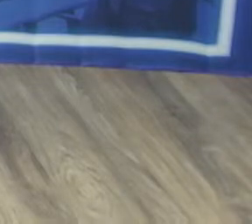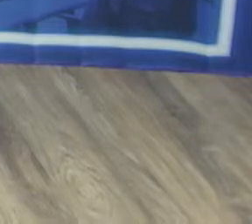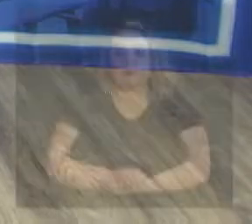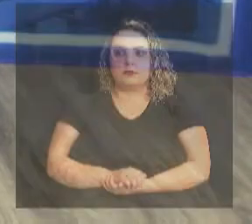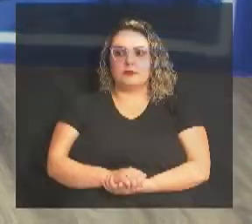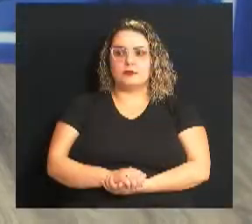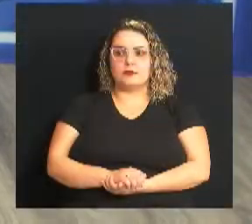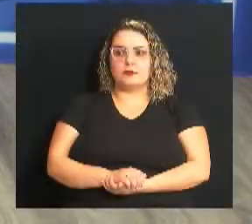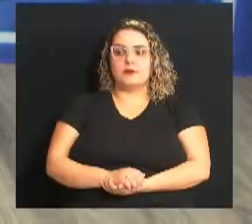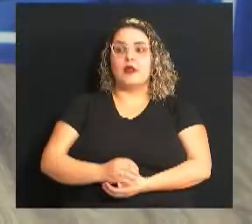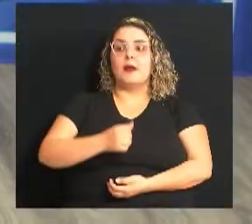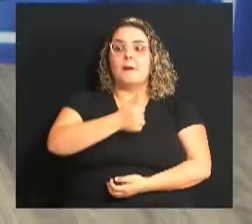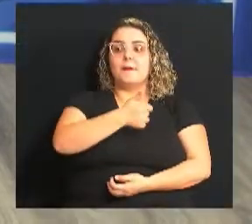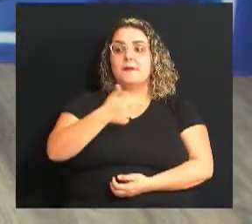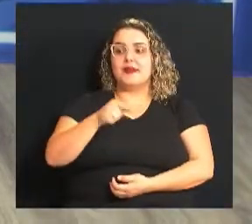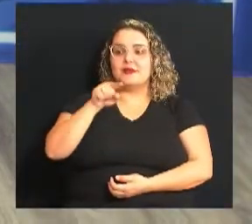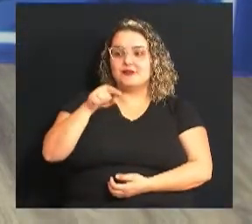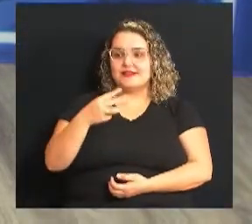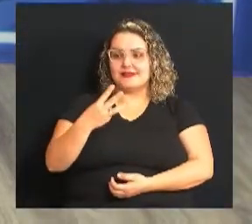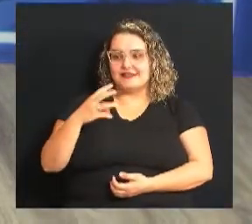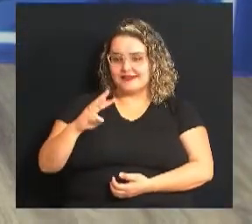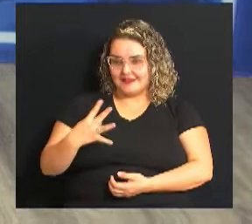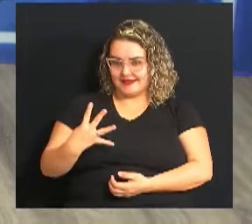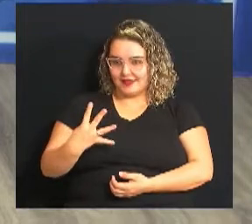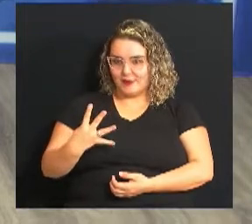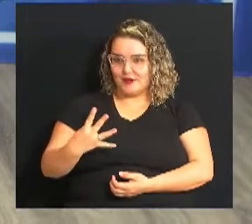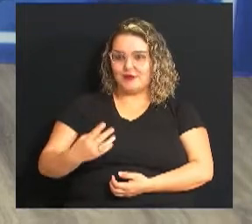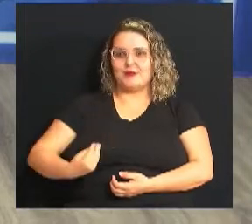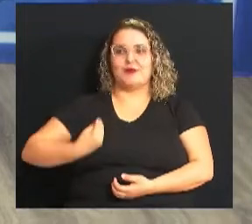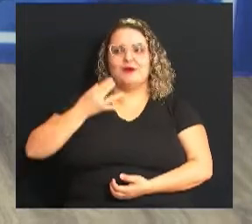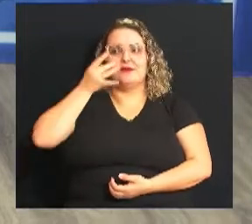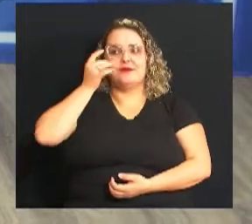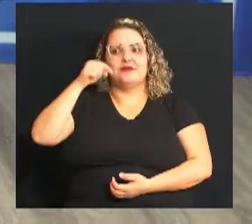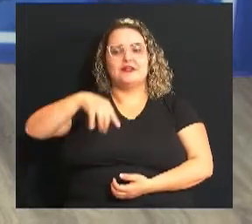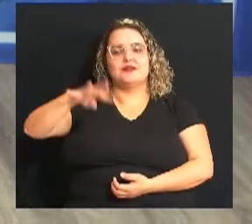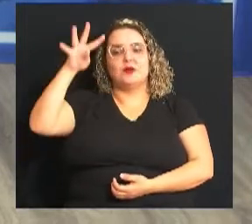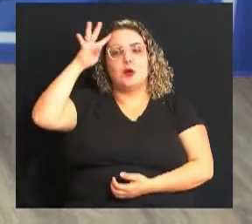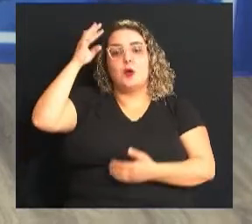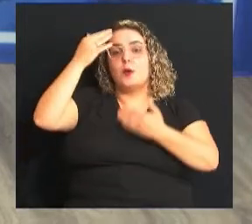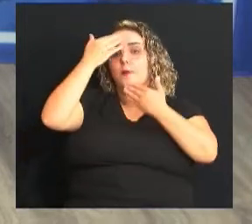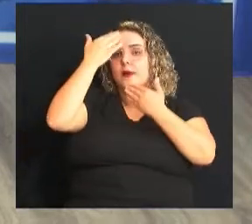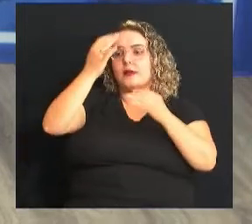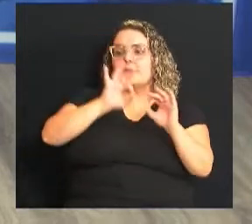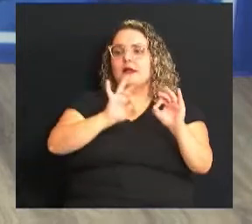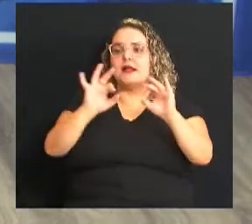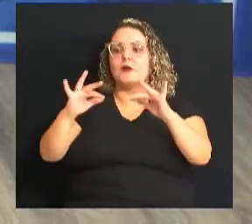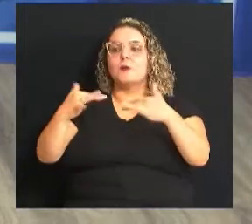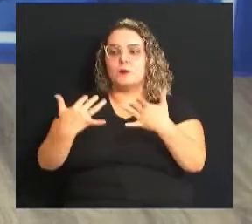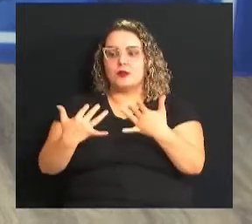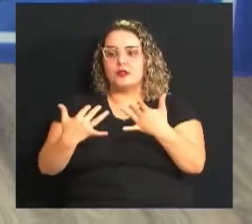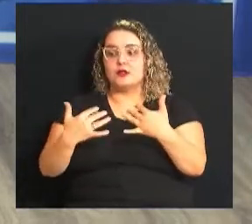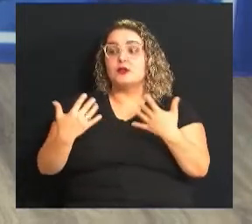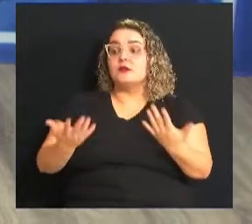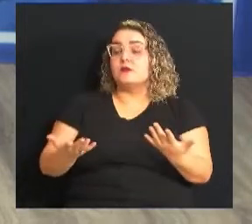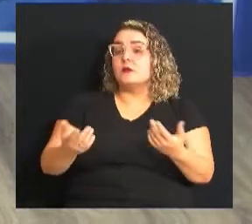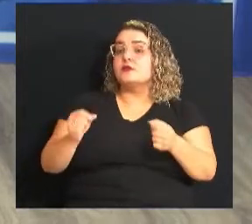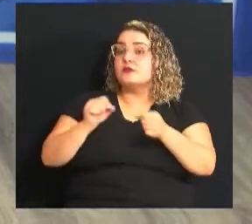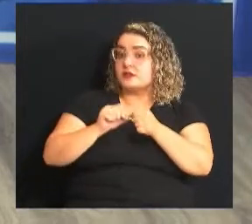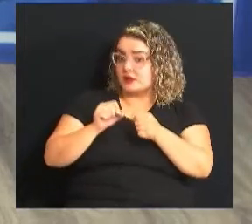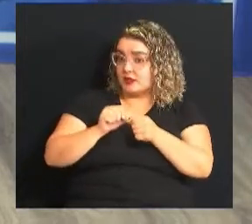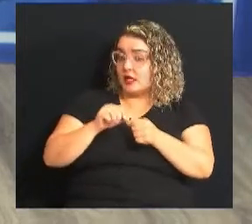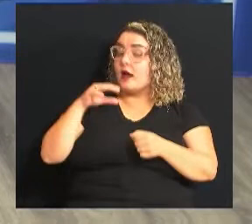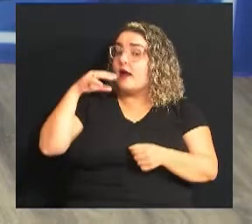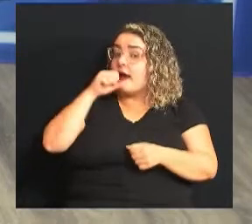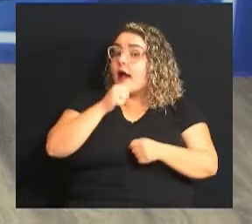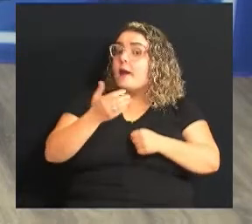12h34, nós estamos ao vivo nesta quarta-feira. Muito obrigado pela sua companhia, pela sua audiência. E vamos fazer o seguinte,